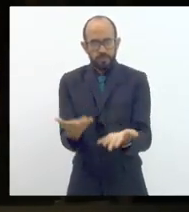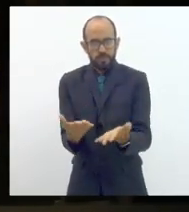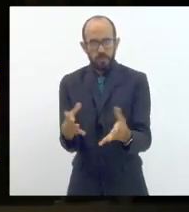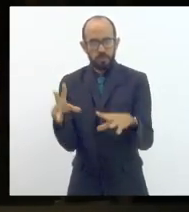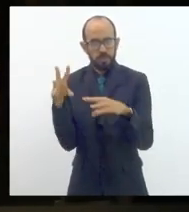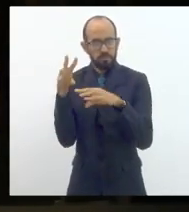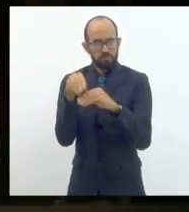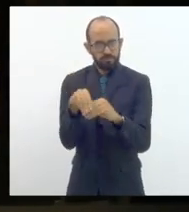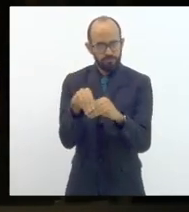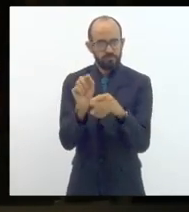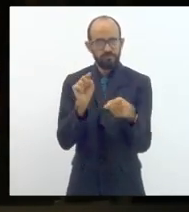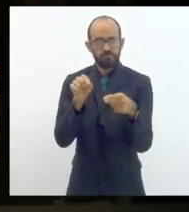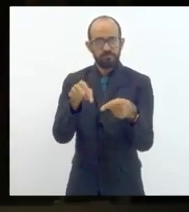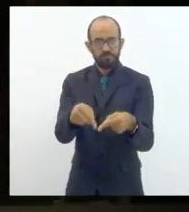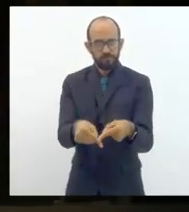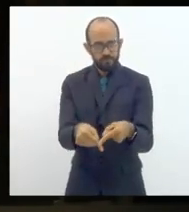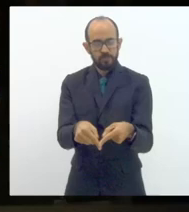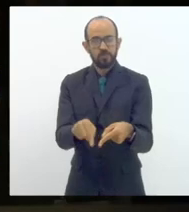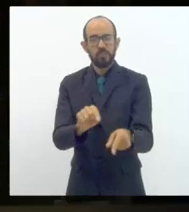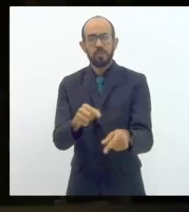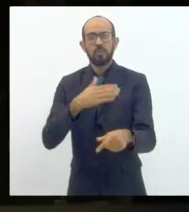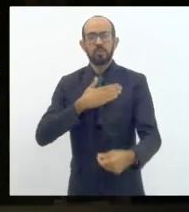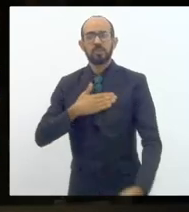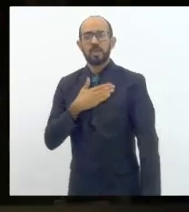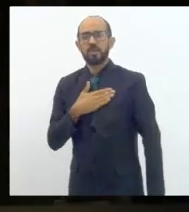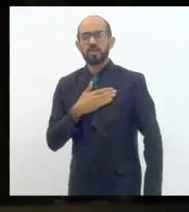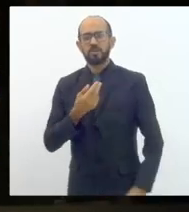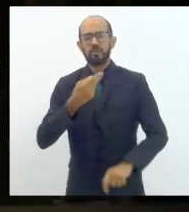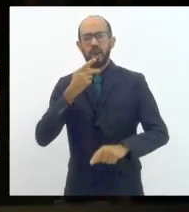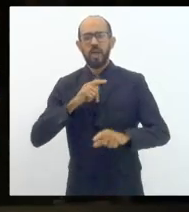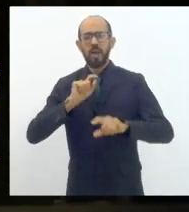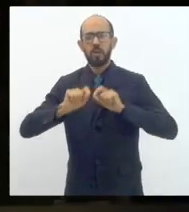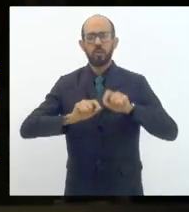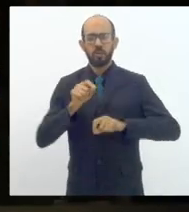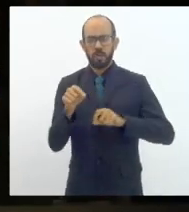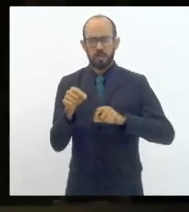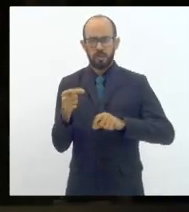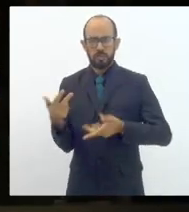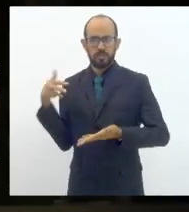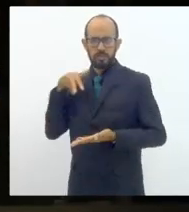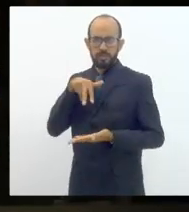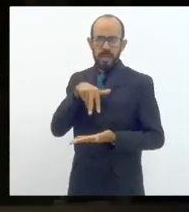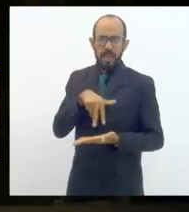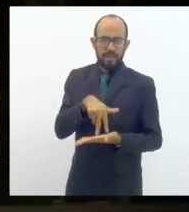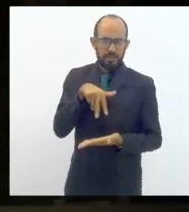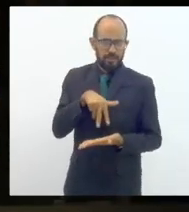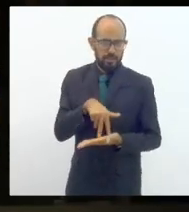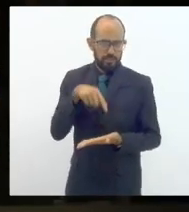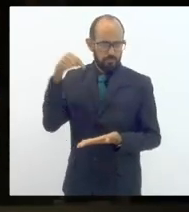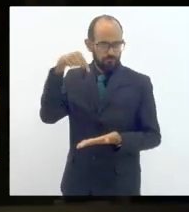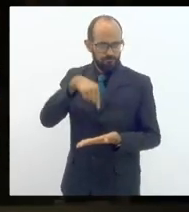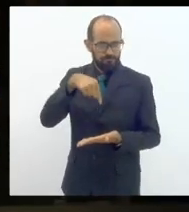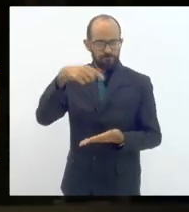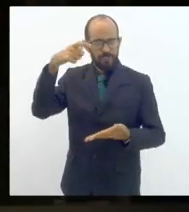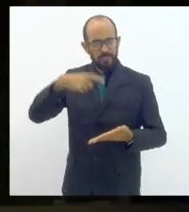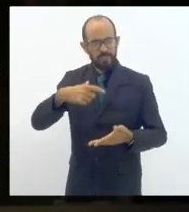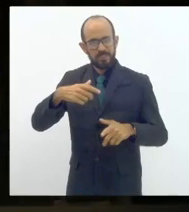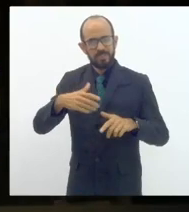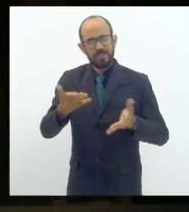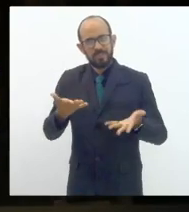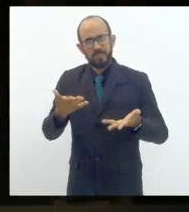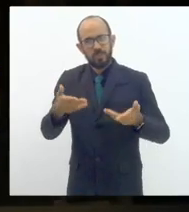breve e objetiva, eu gostaria de dizer que só de estar aqui já é uma